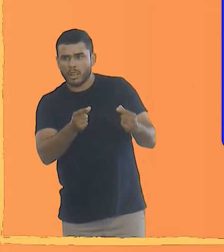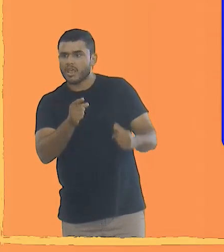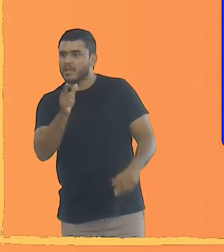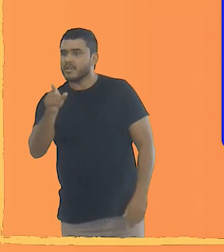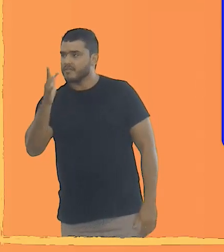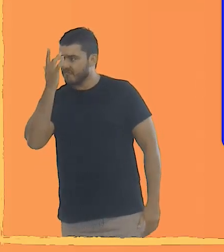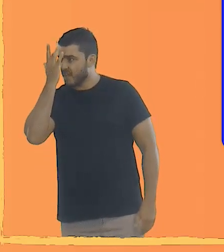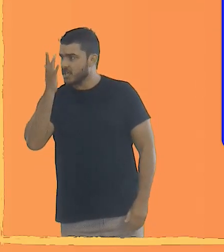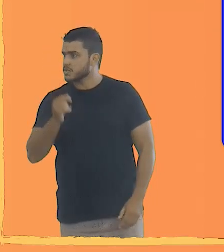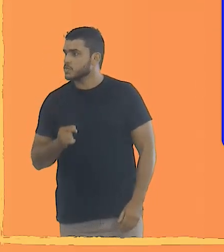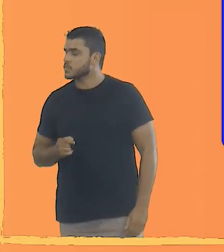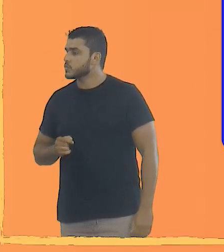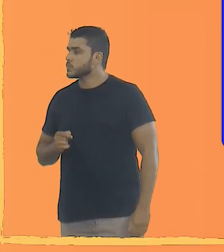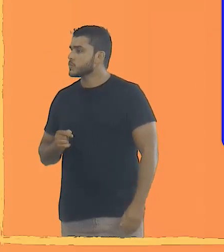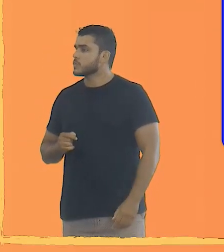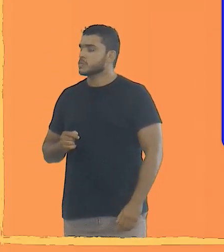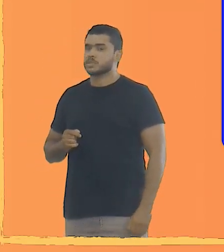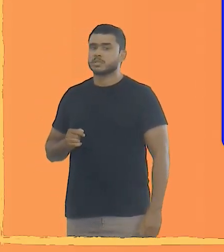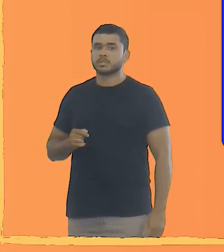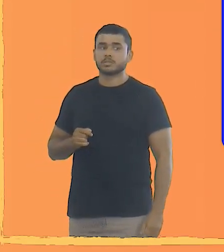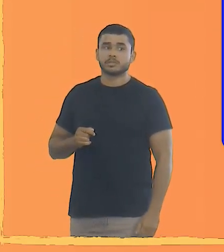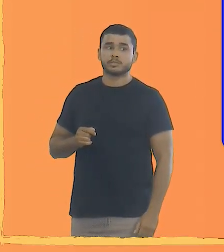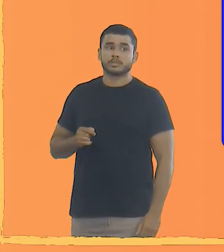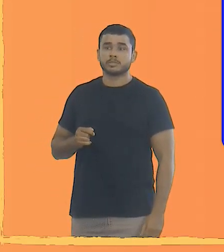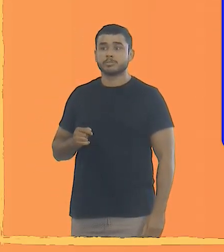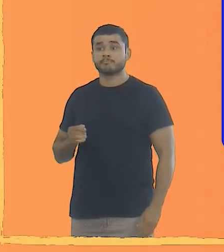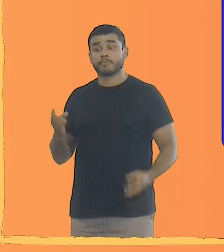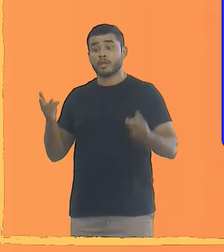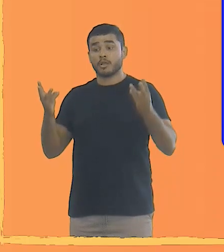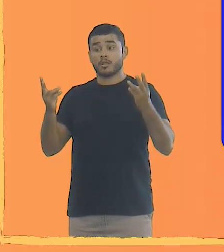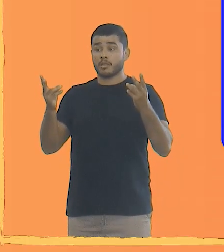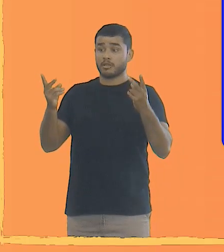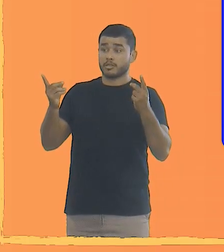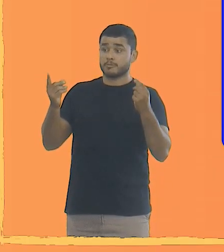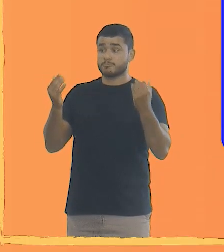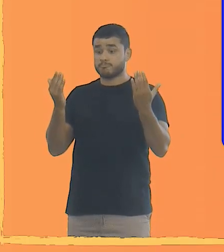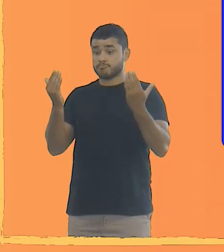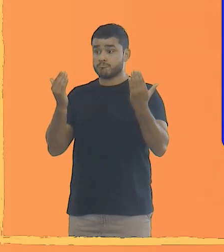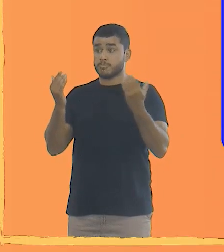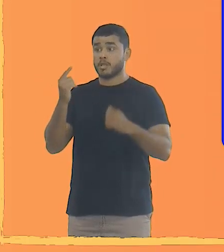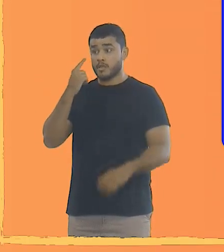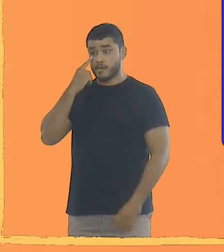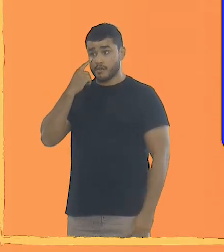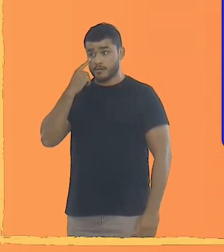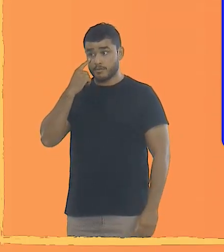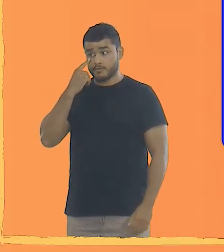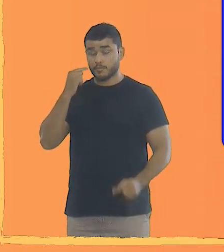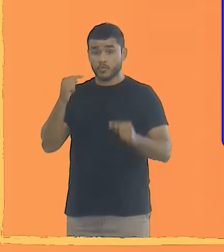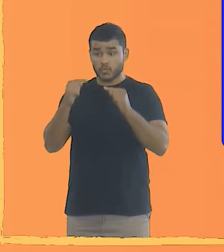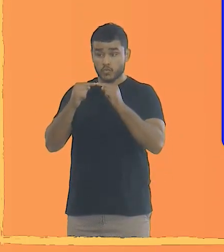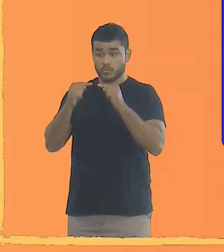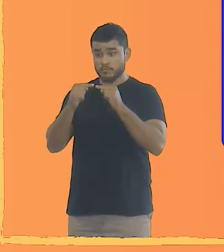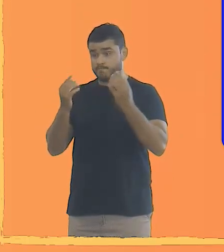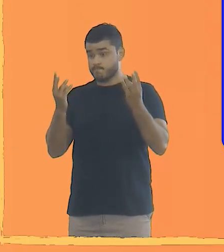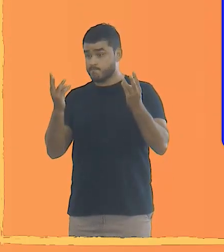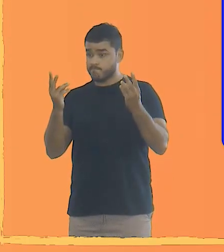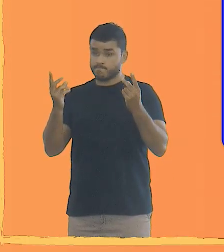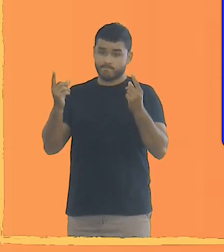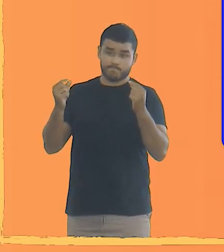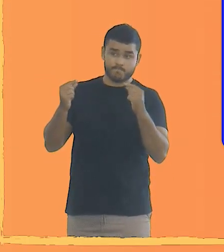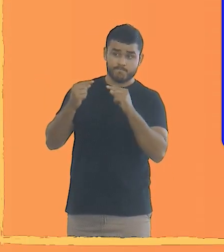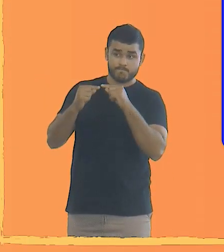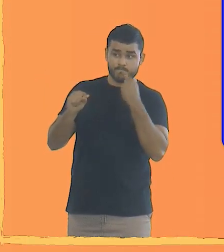difícil? Depende, né? Depende daquilo que a gente quer contar. Vamos ver aqui alguns exemplos. Se